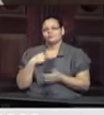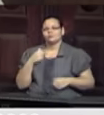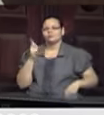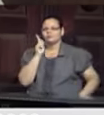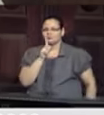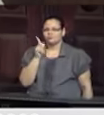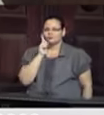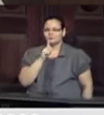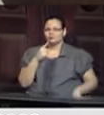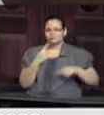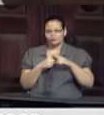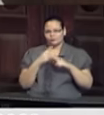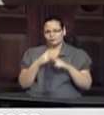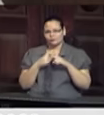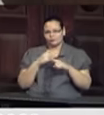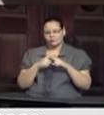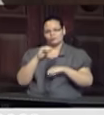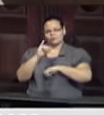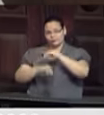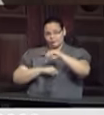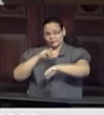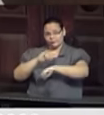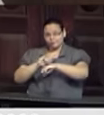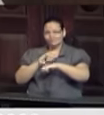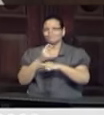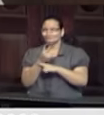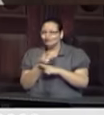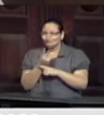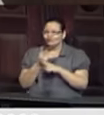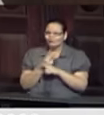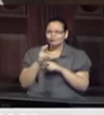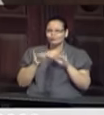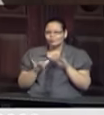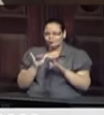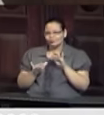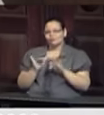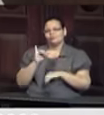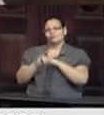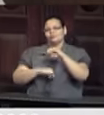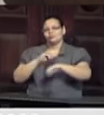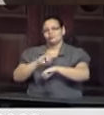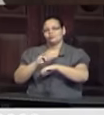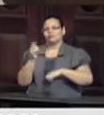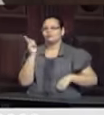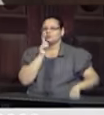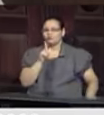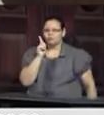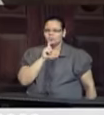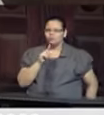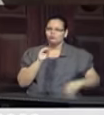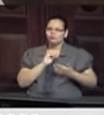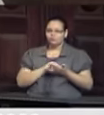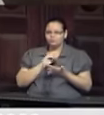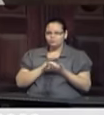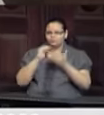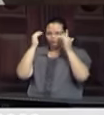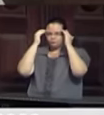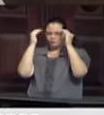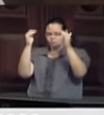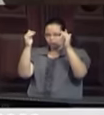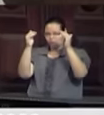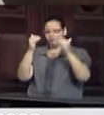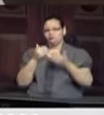porque consegui pela internet, garimpando no Facebook. Isto é um desrespeito imenso